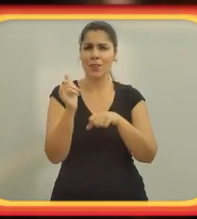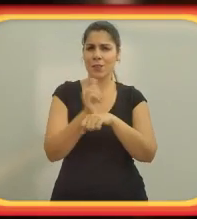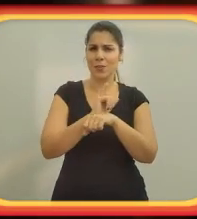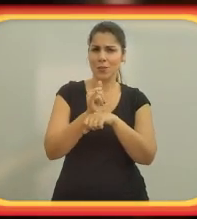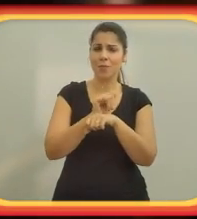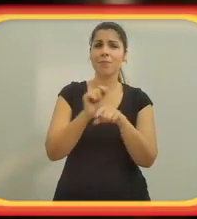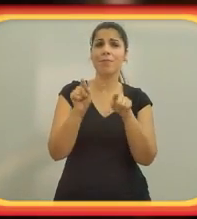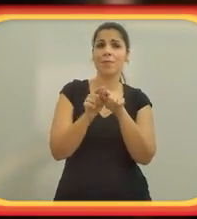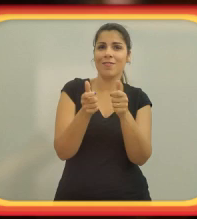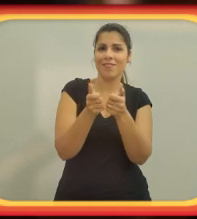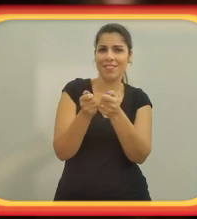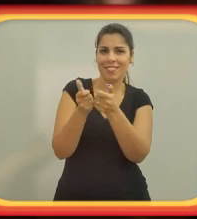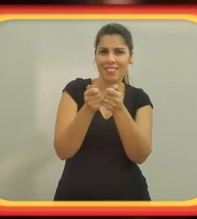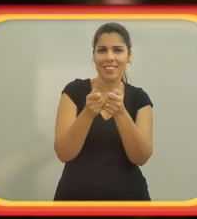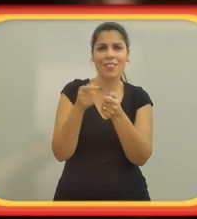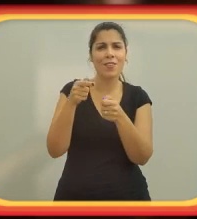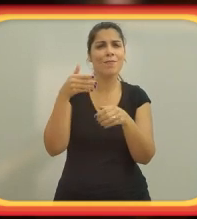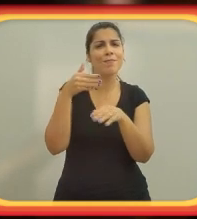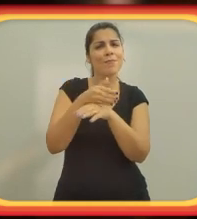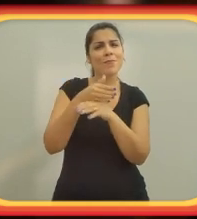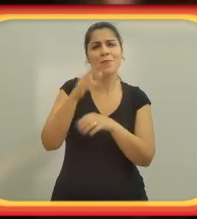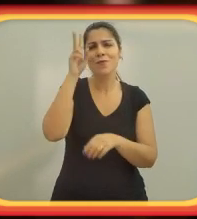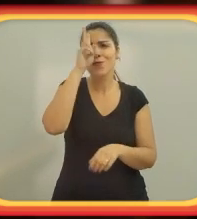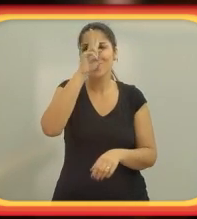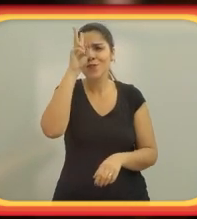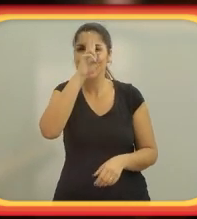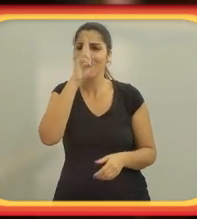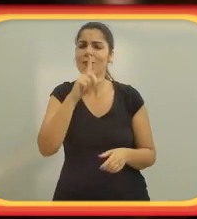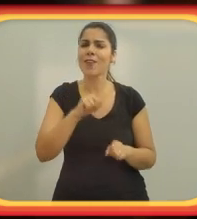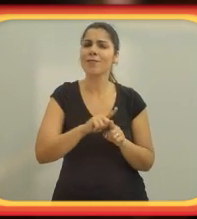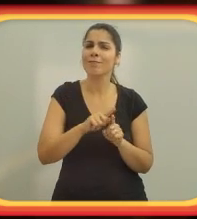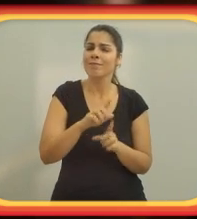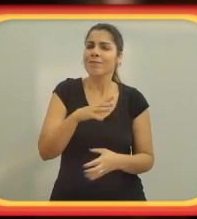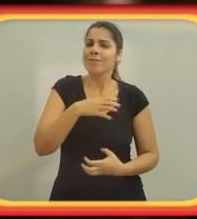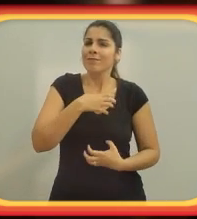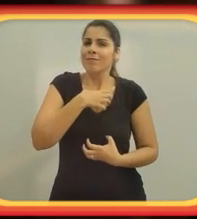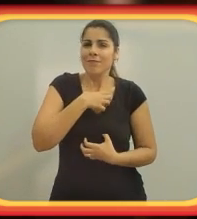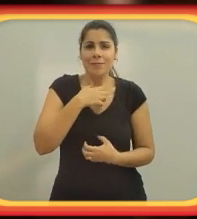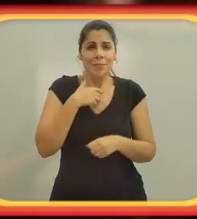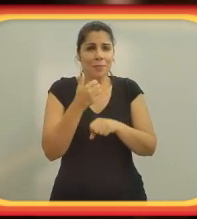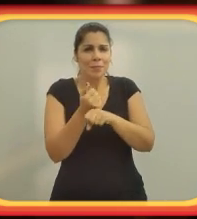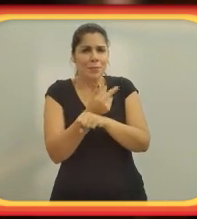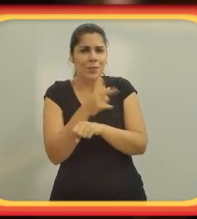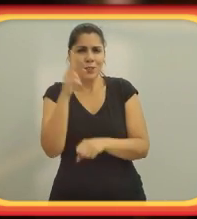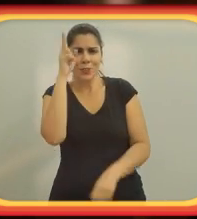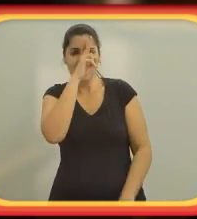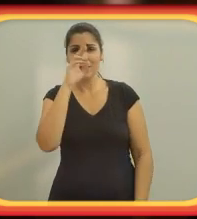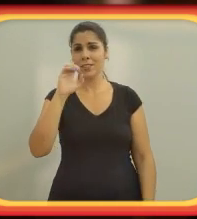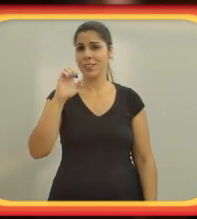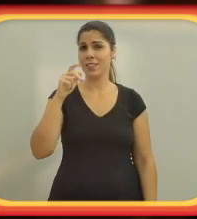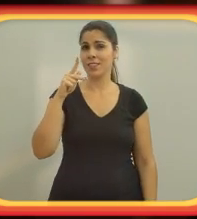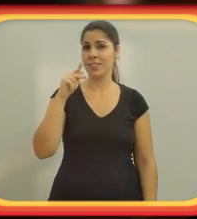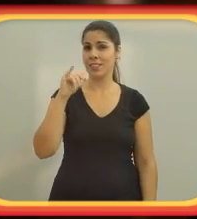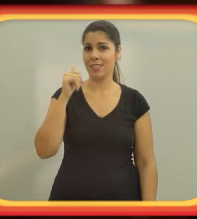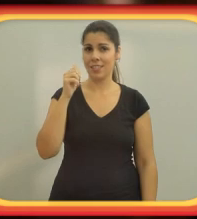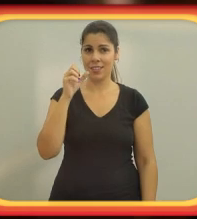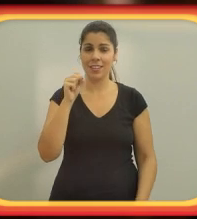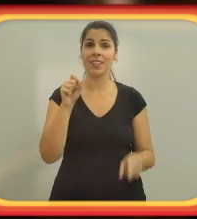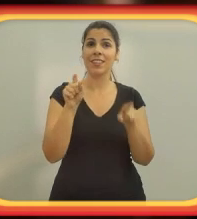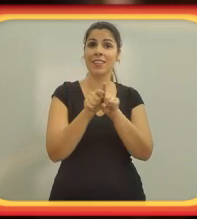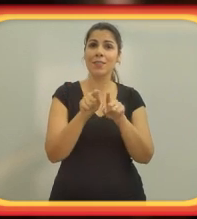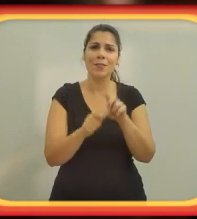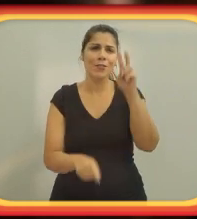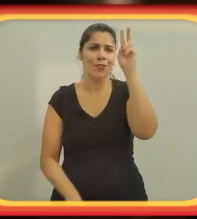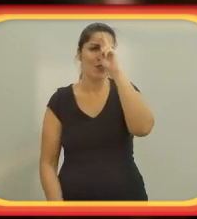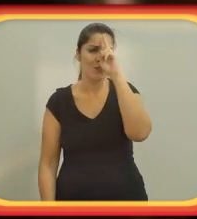vejo alguns vídeos do YouTube ou os videogames que praticamente a história me inspira.